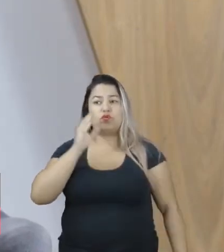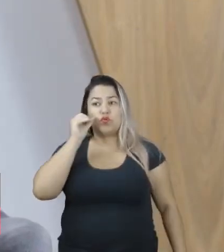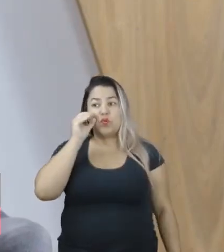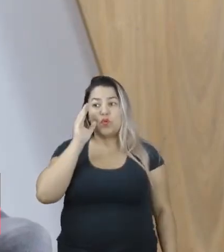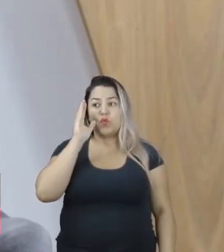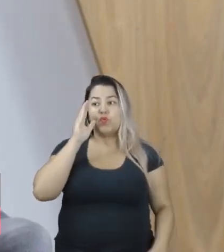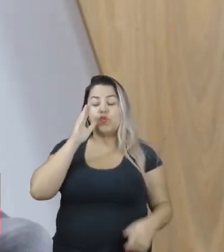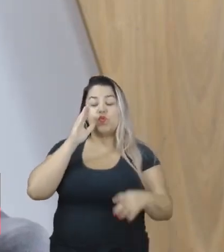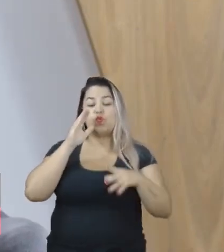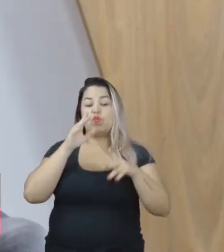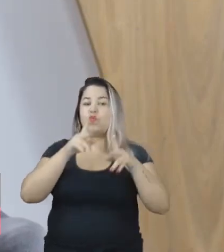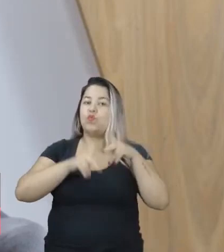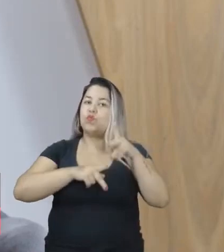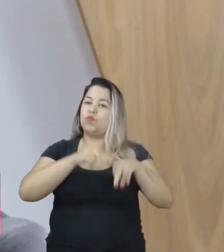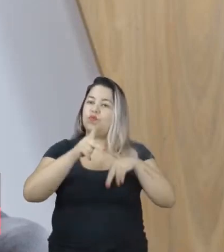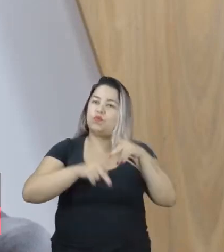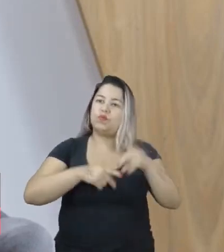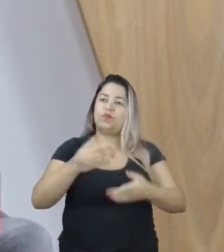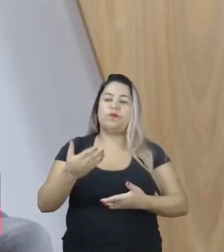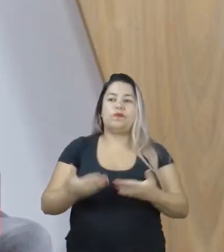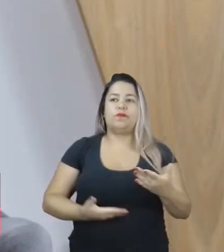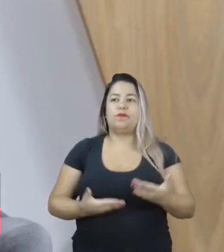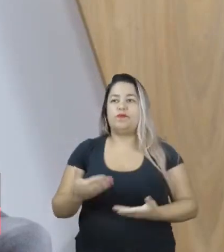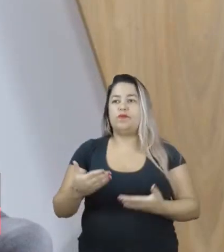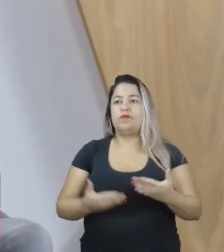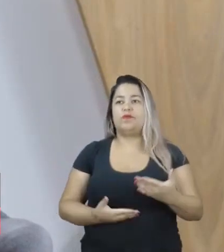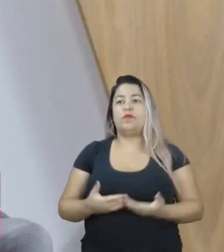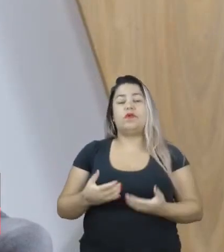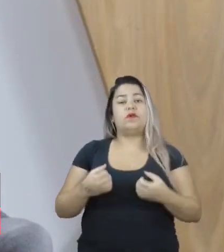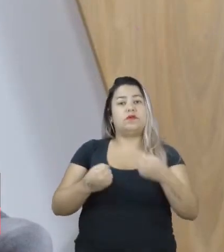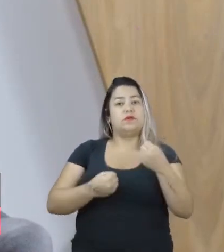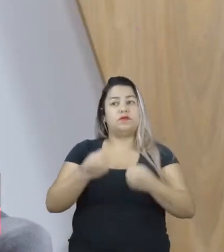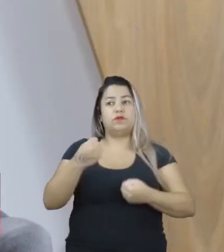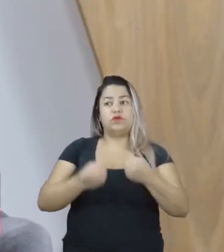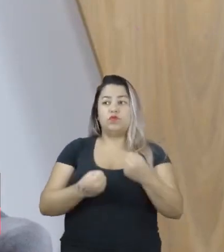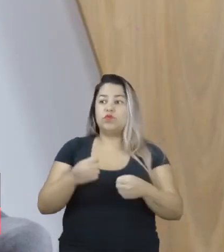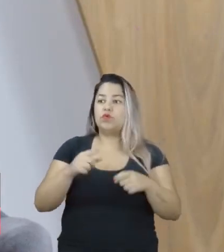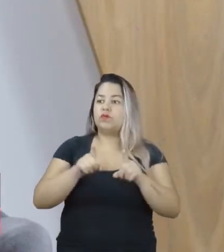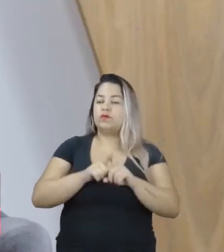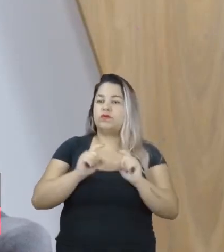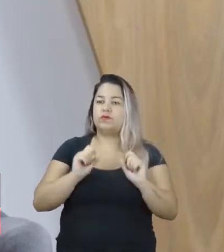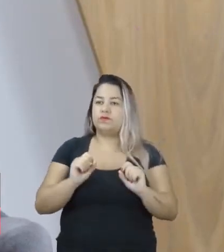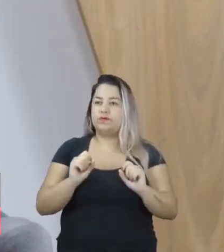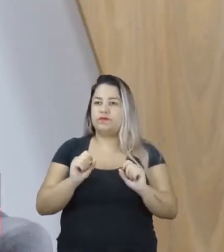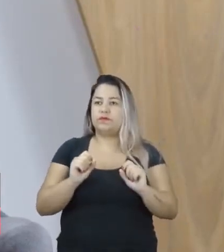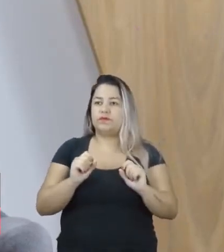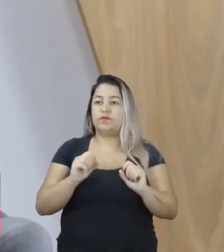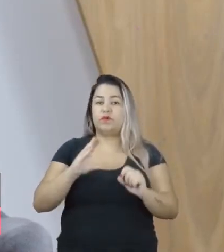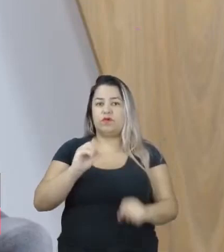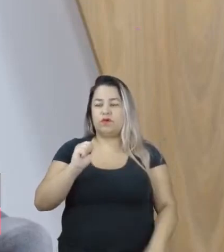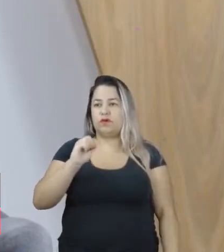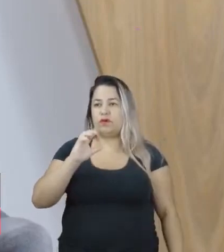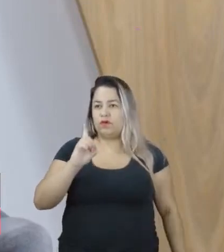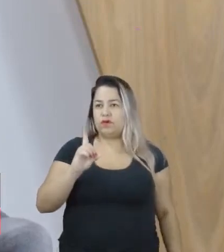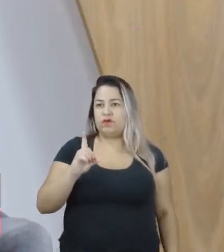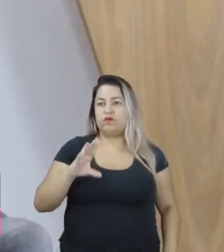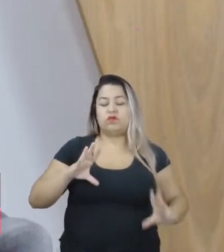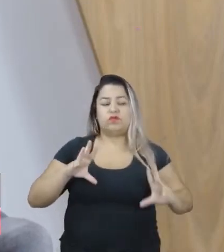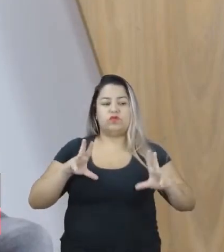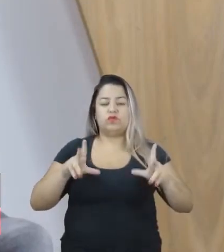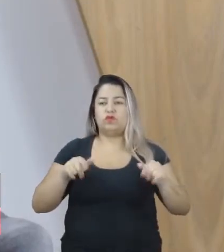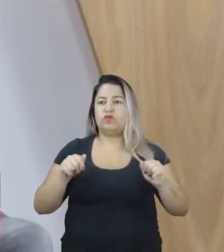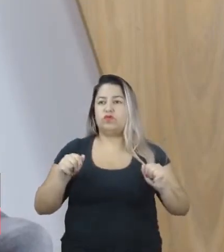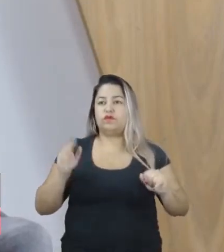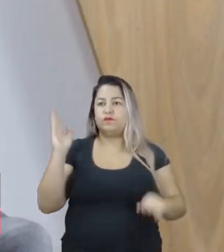população, que vai integrar serviços de previdência, a carteira de motorista, o cadastro único, tudo. Quando a gente tiver